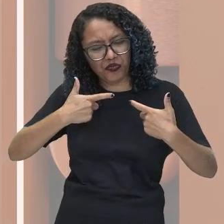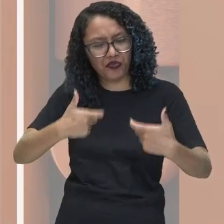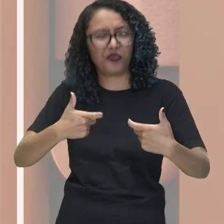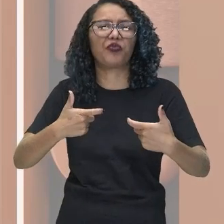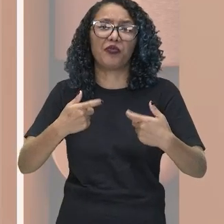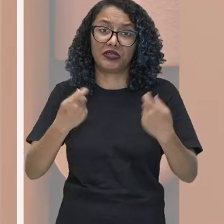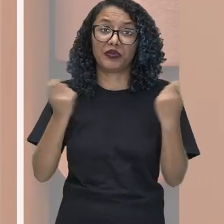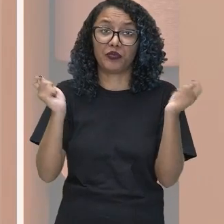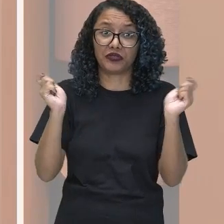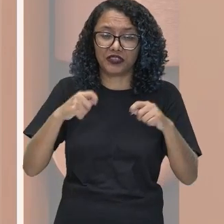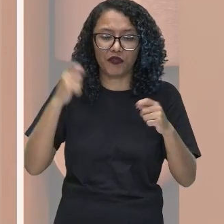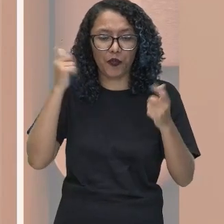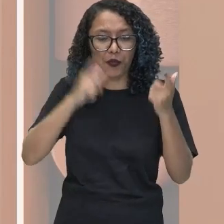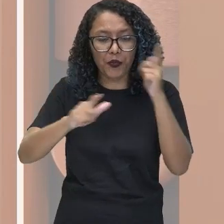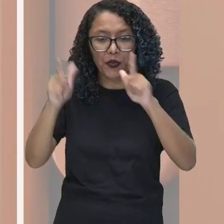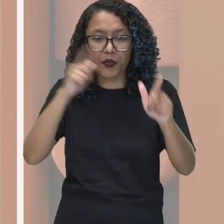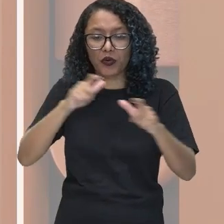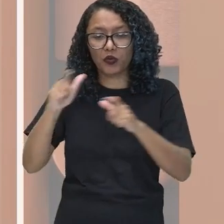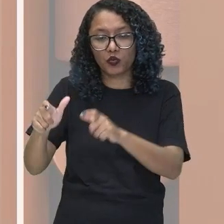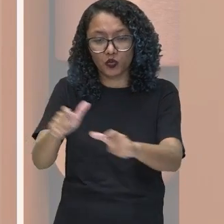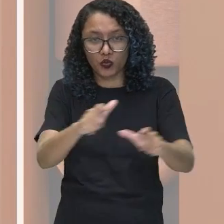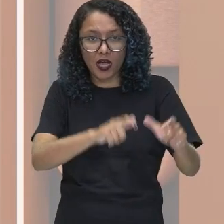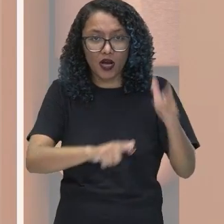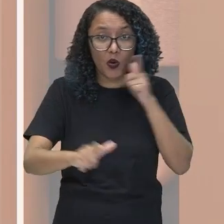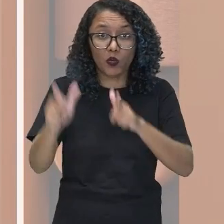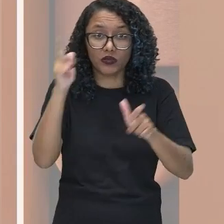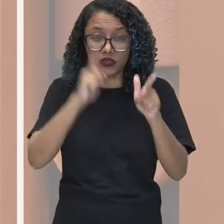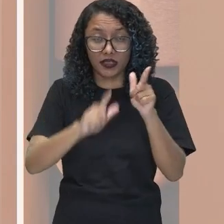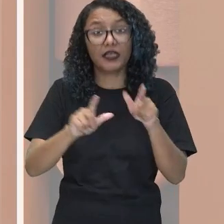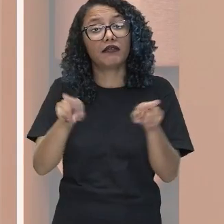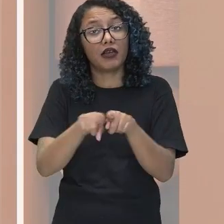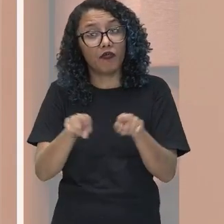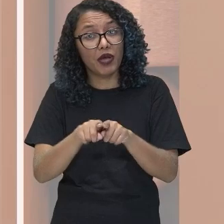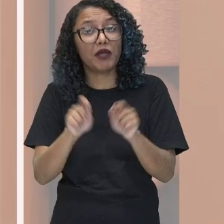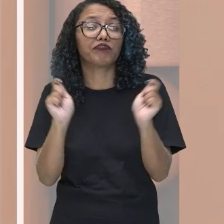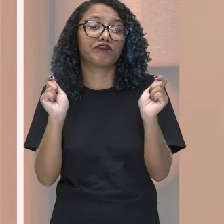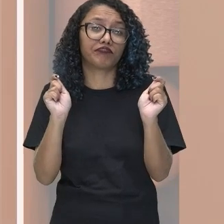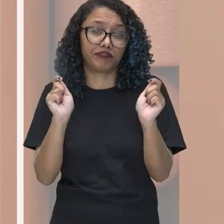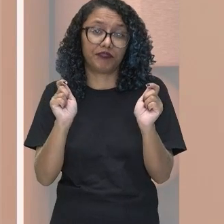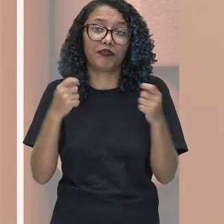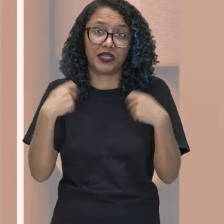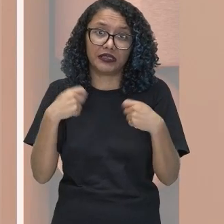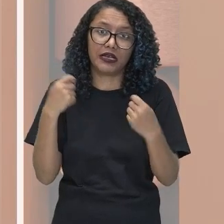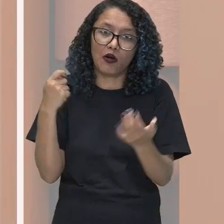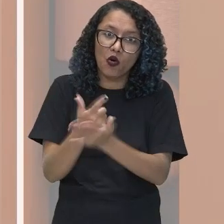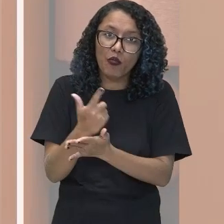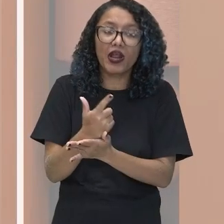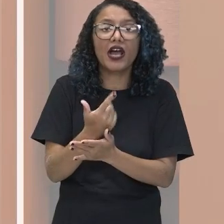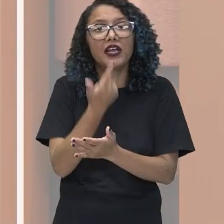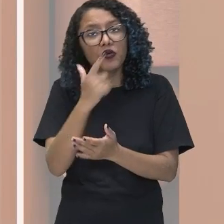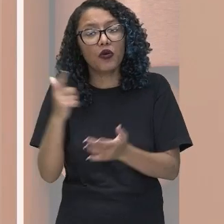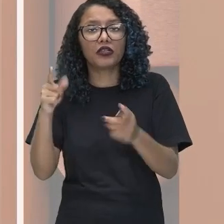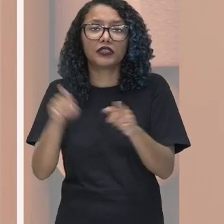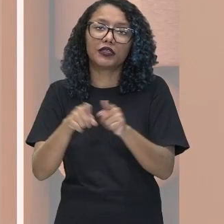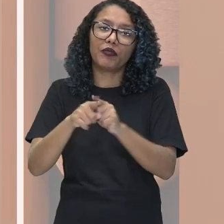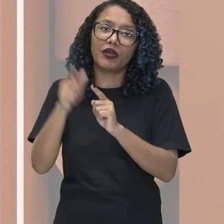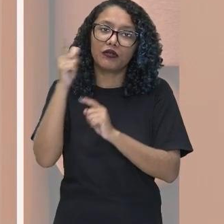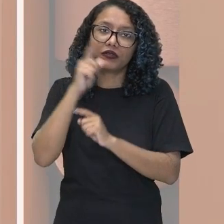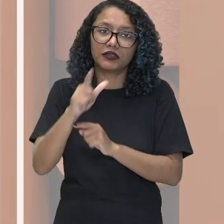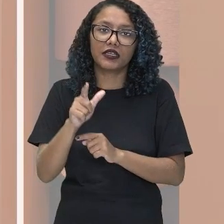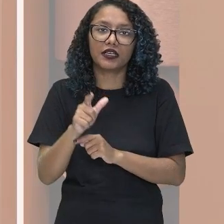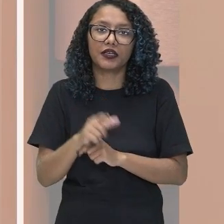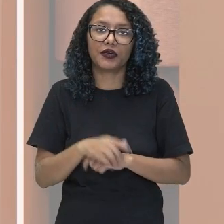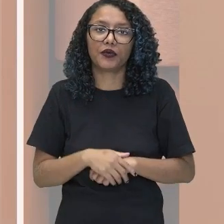conquistar terras através dessas guerras, comprar e também vai acabar ganhando alguns outros territórios a partir da